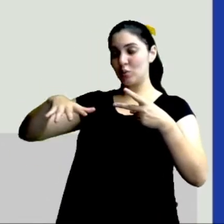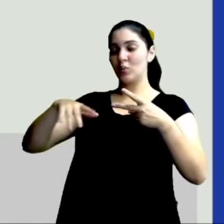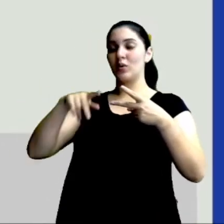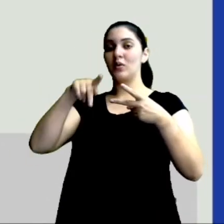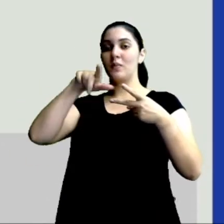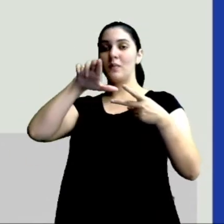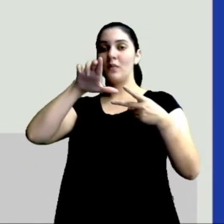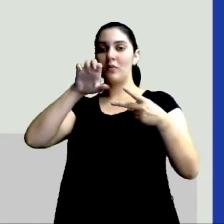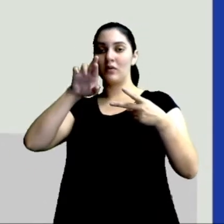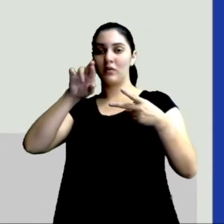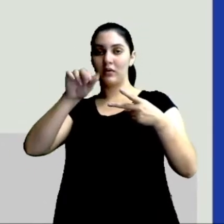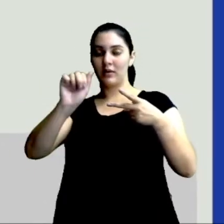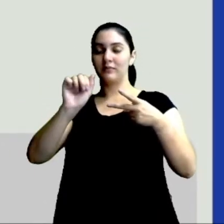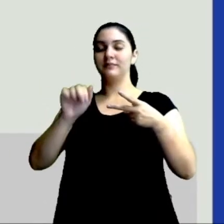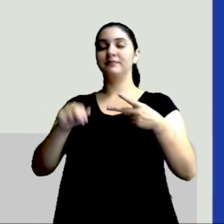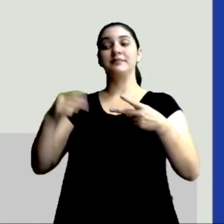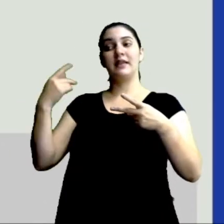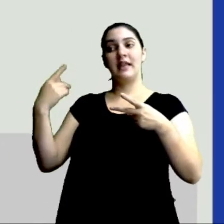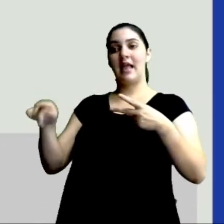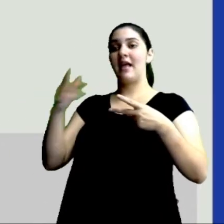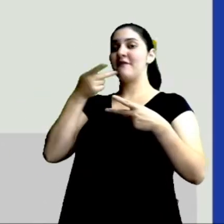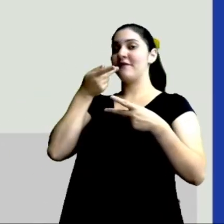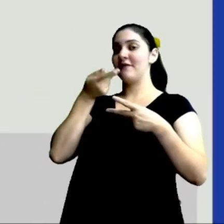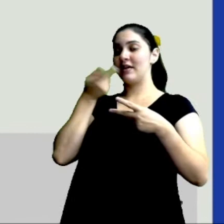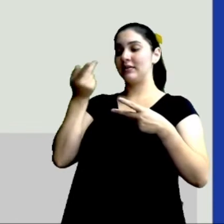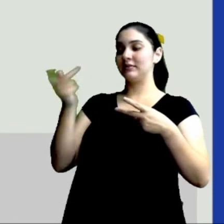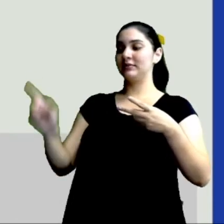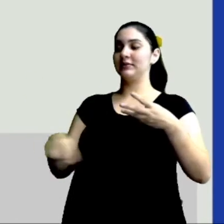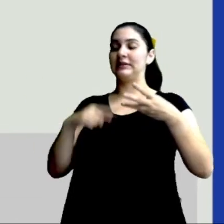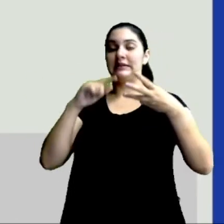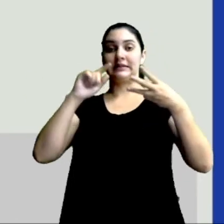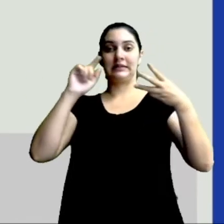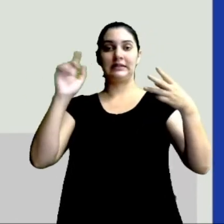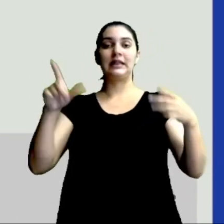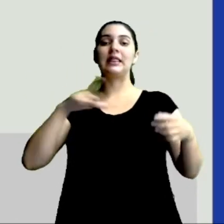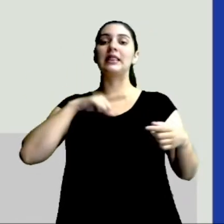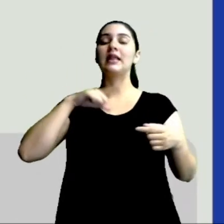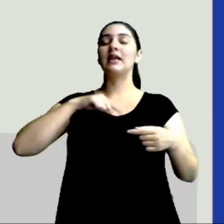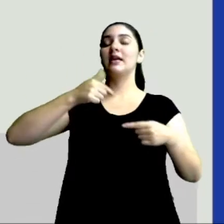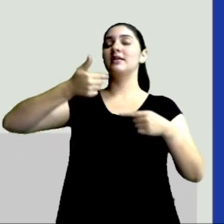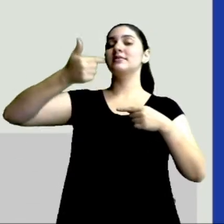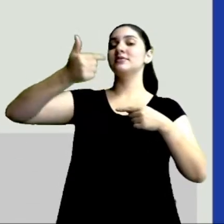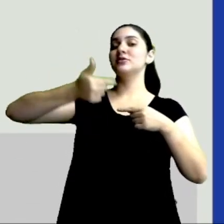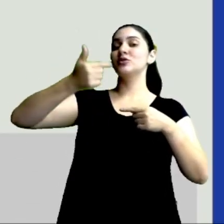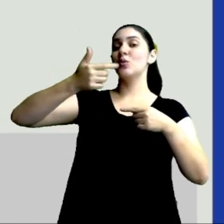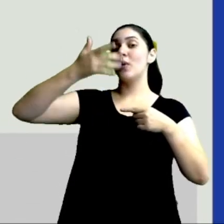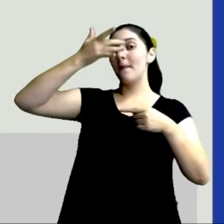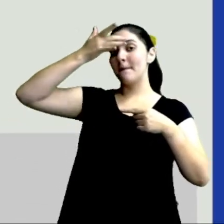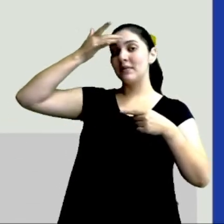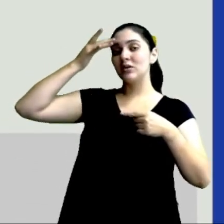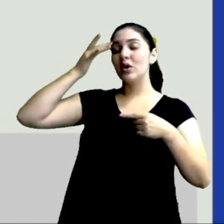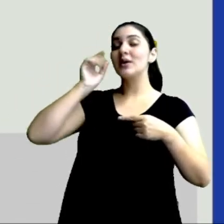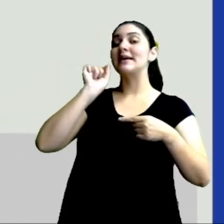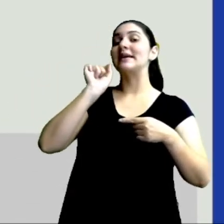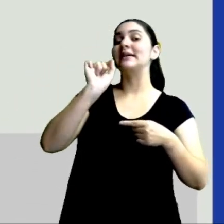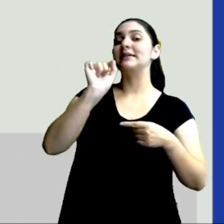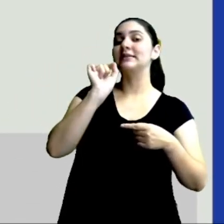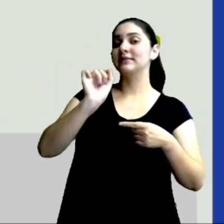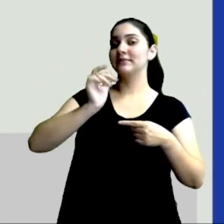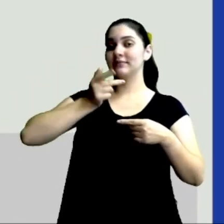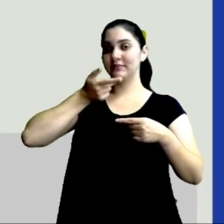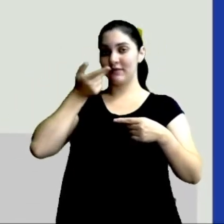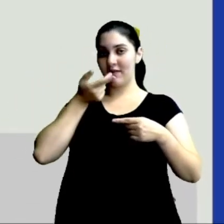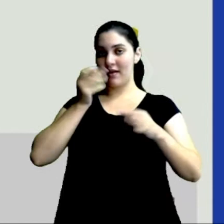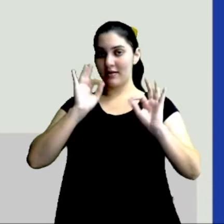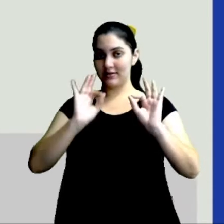plural. Então, é aquela que fala. A segunda pessoa é aquela com quem se fala, certo? E